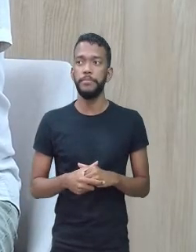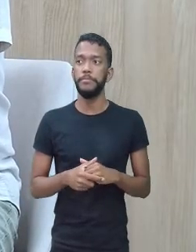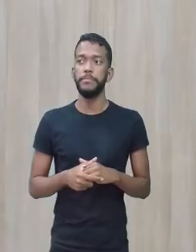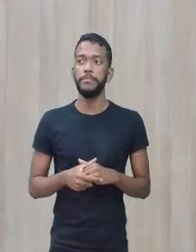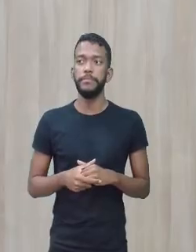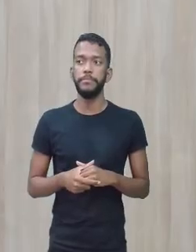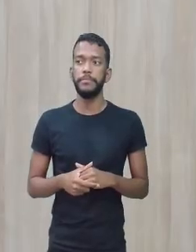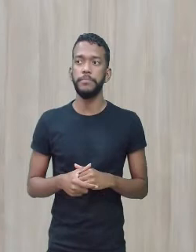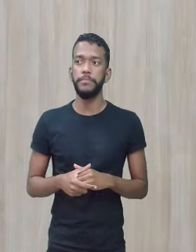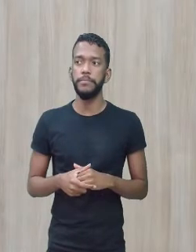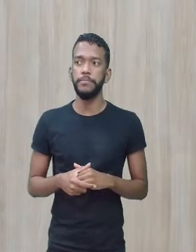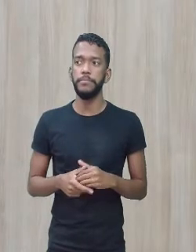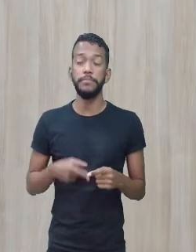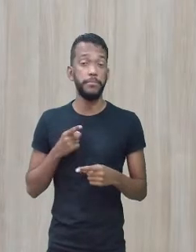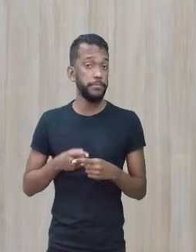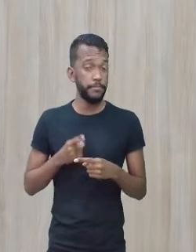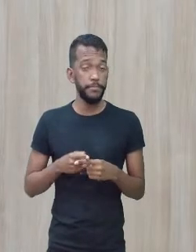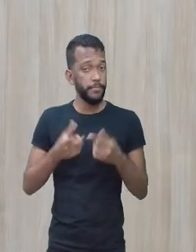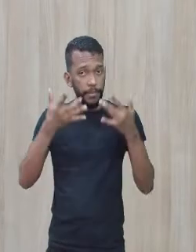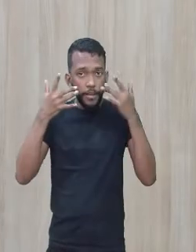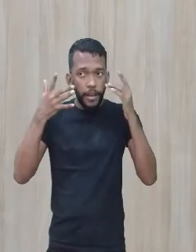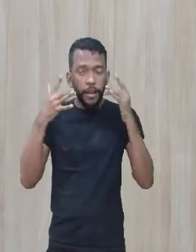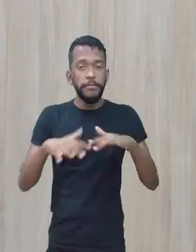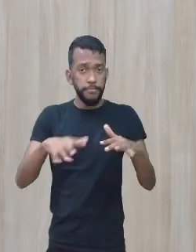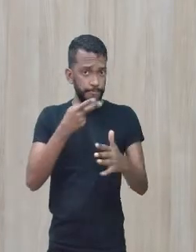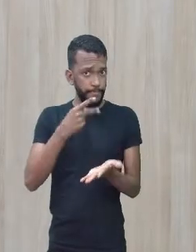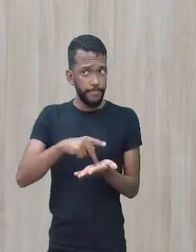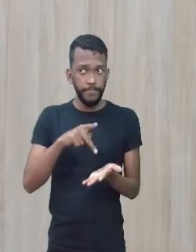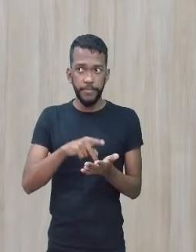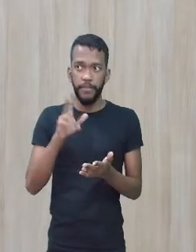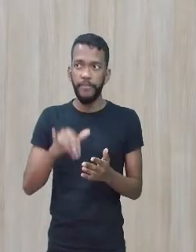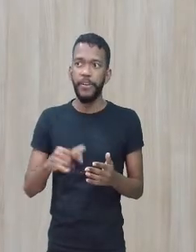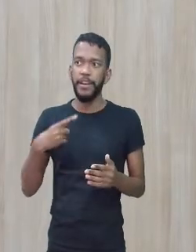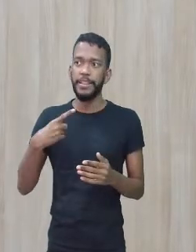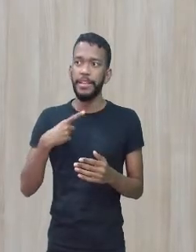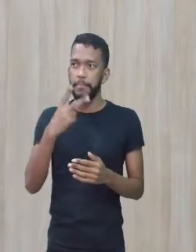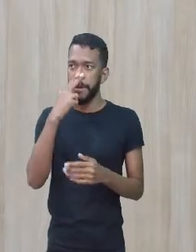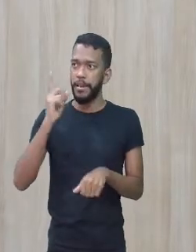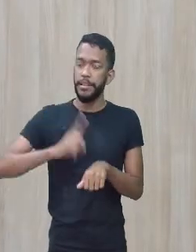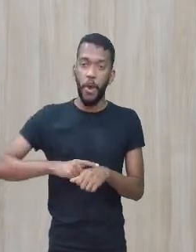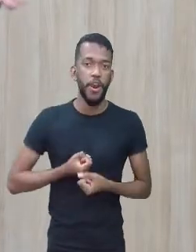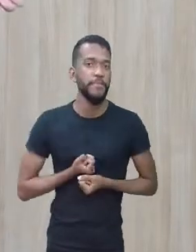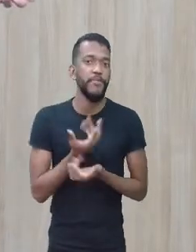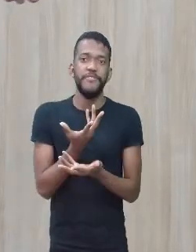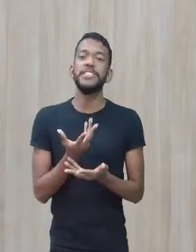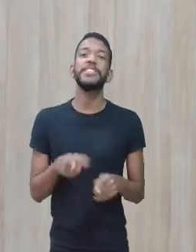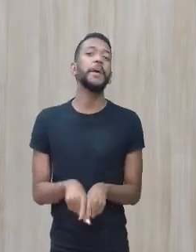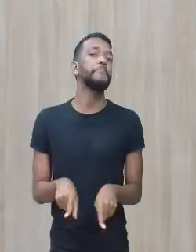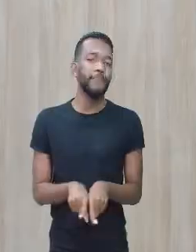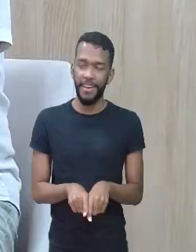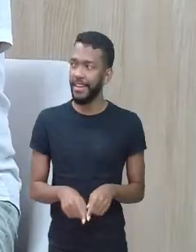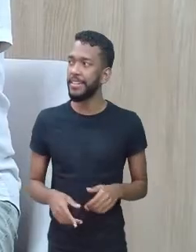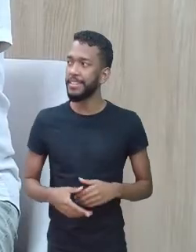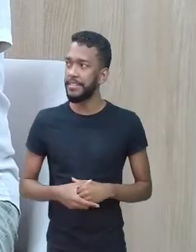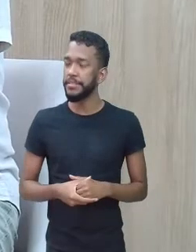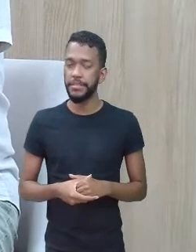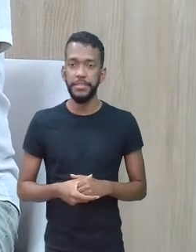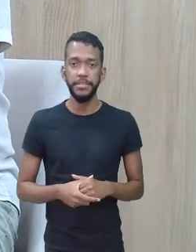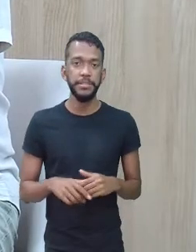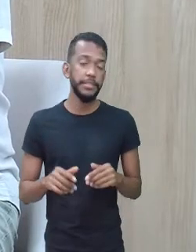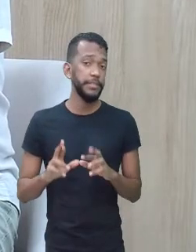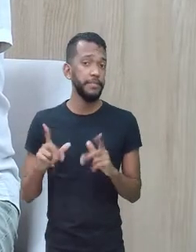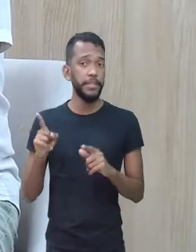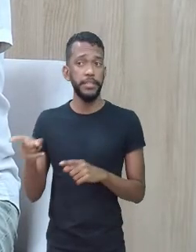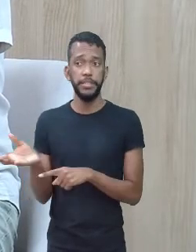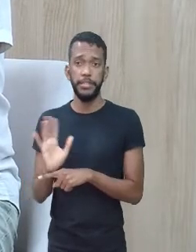assim, o teatro, muitas vezes, ele vai lidar com improviso também, não é verdade, professor? Diferente do